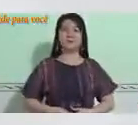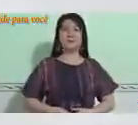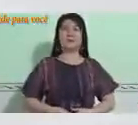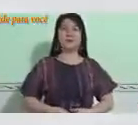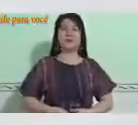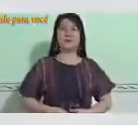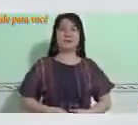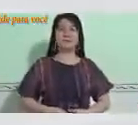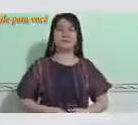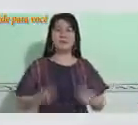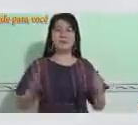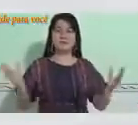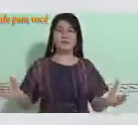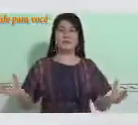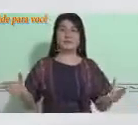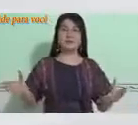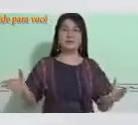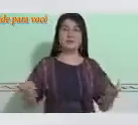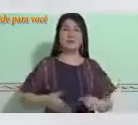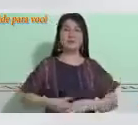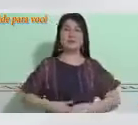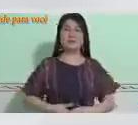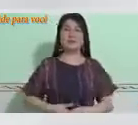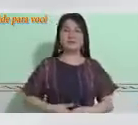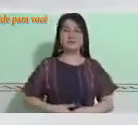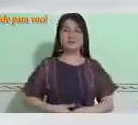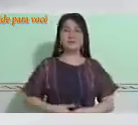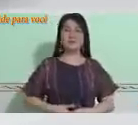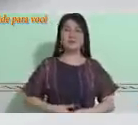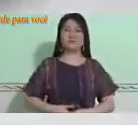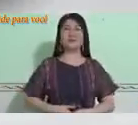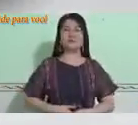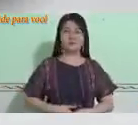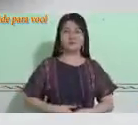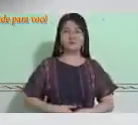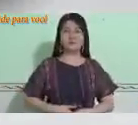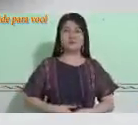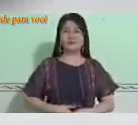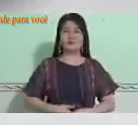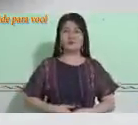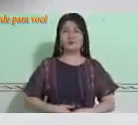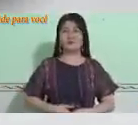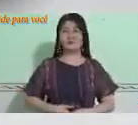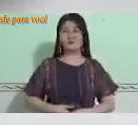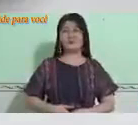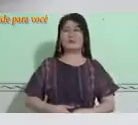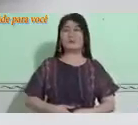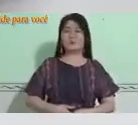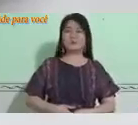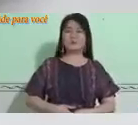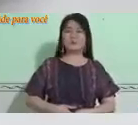OQUEFAZER caso surja um formigamento no rosto ou na cabeça, vírgula, sem uma explicação óbvia, vírgula, que ou é